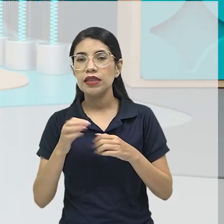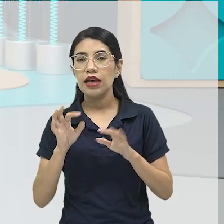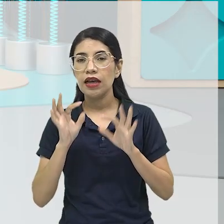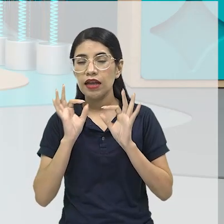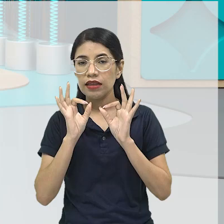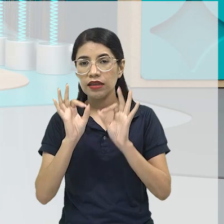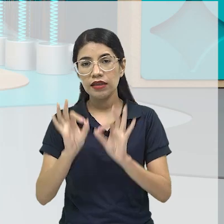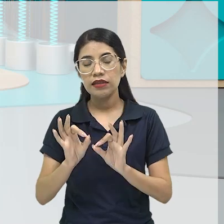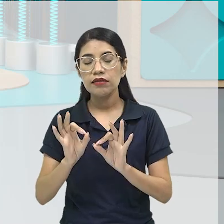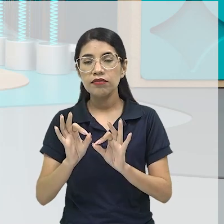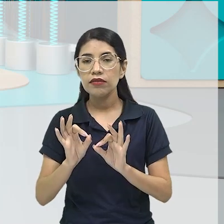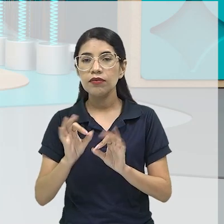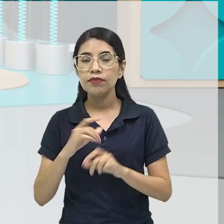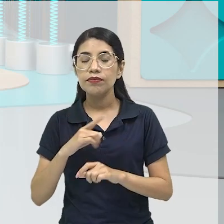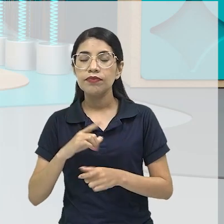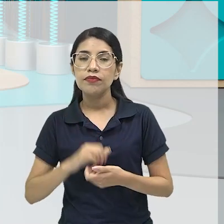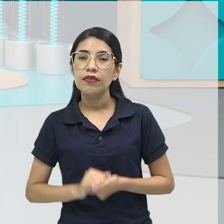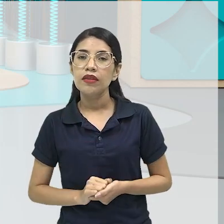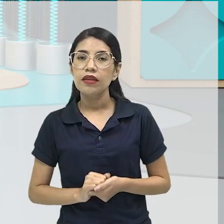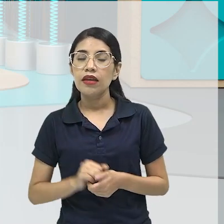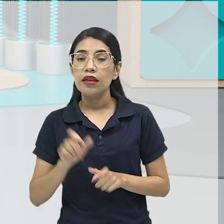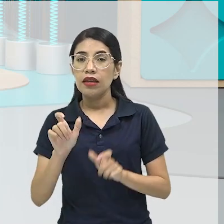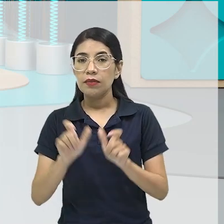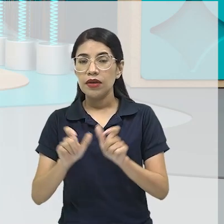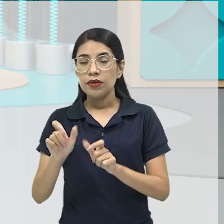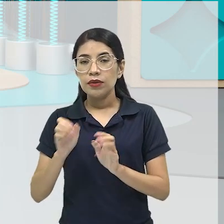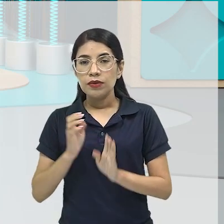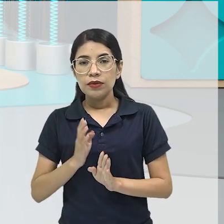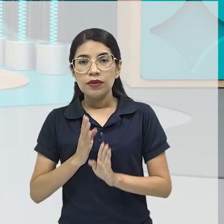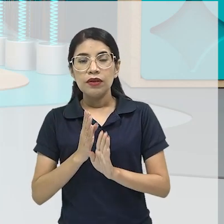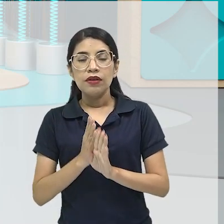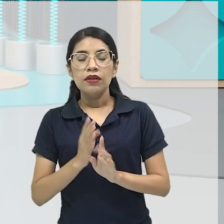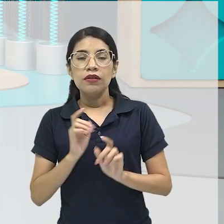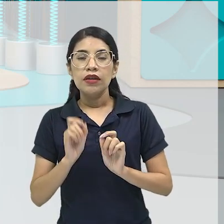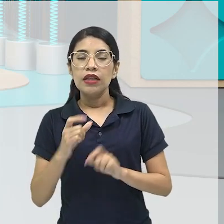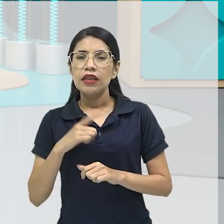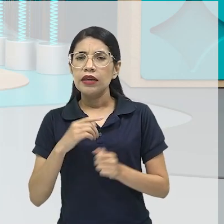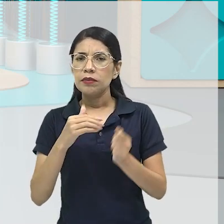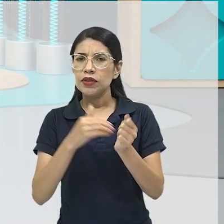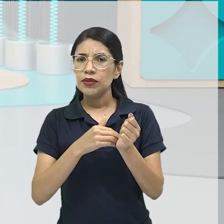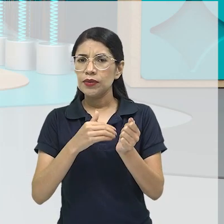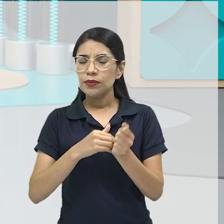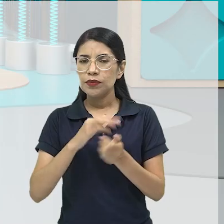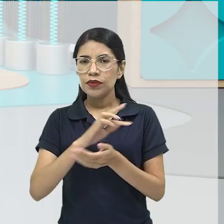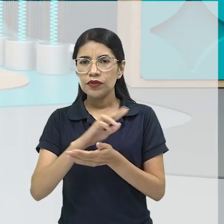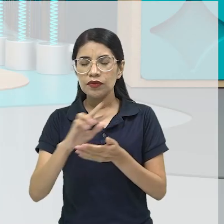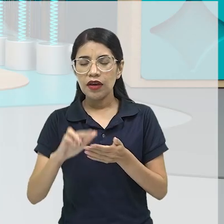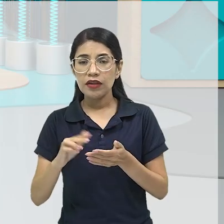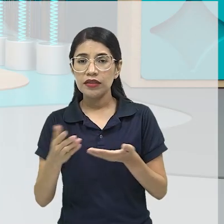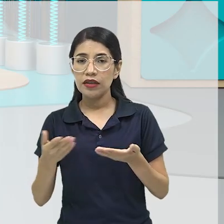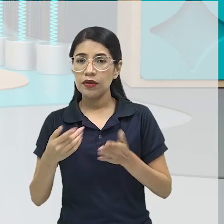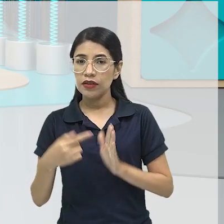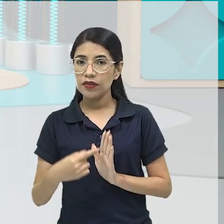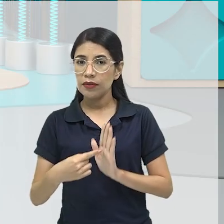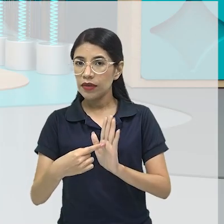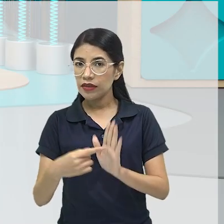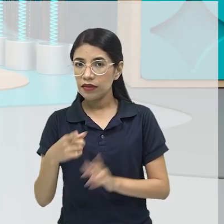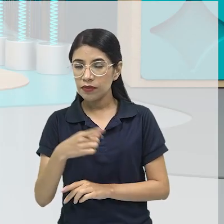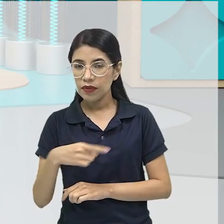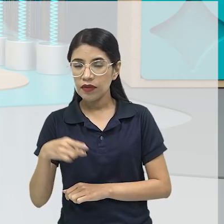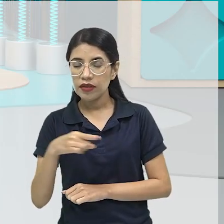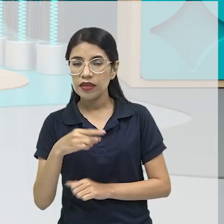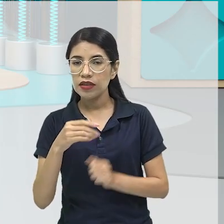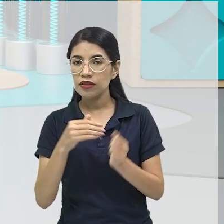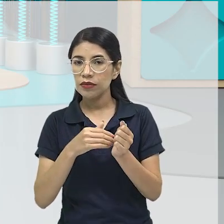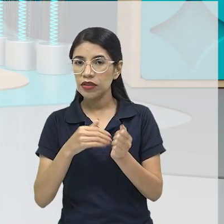do seu público dessa forma, precisa fazer com que você vai descobrir. Existem mistérios e nós vamos apresentar para vocês esse mistério. Você